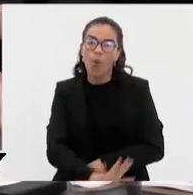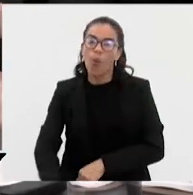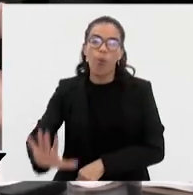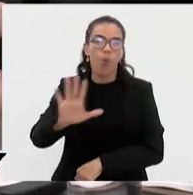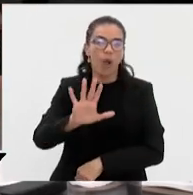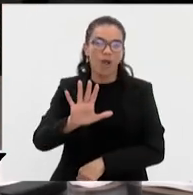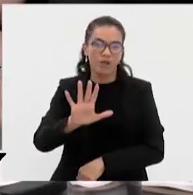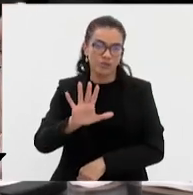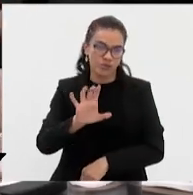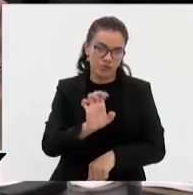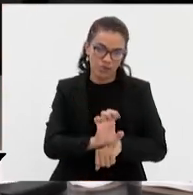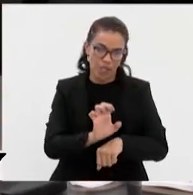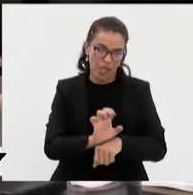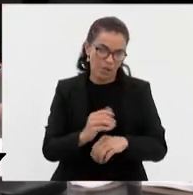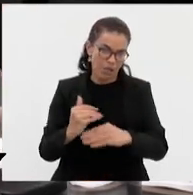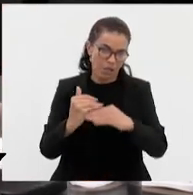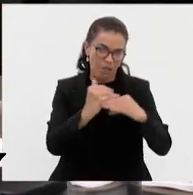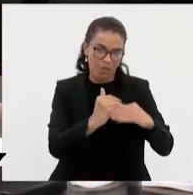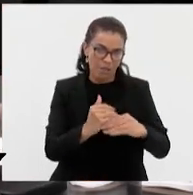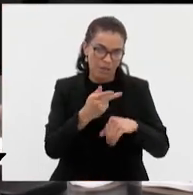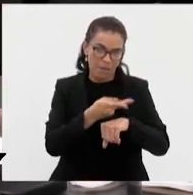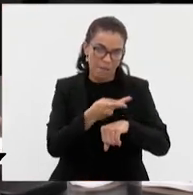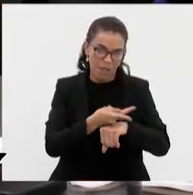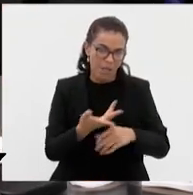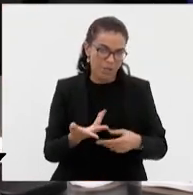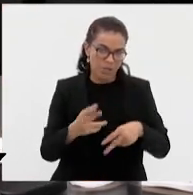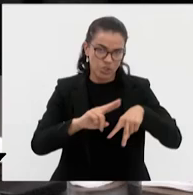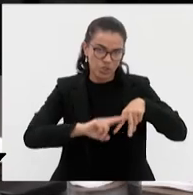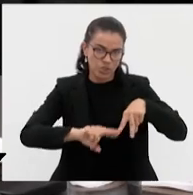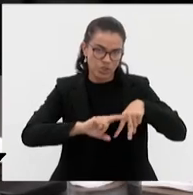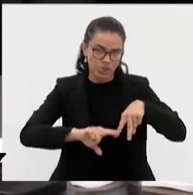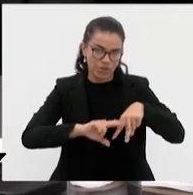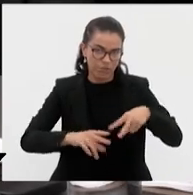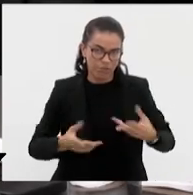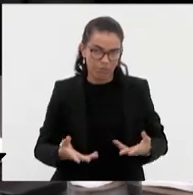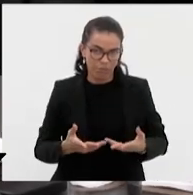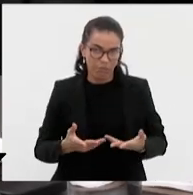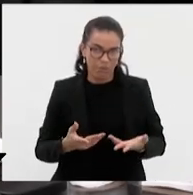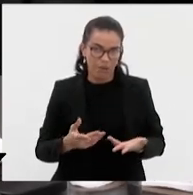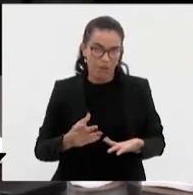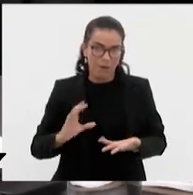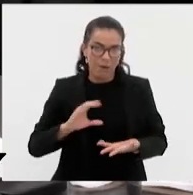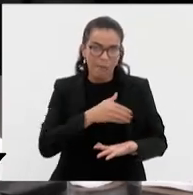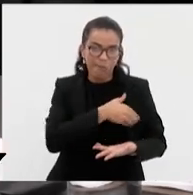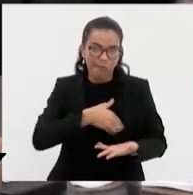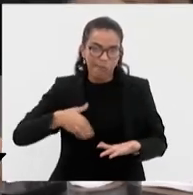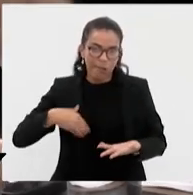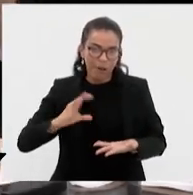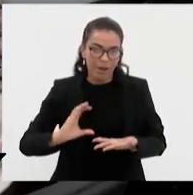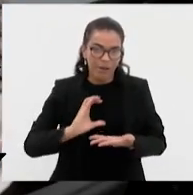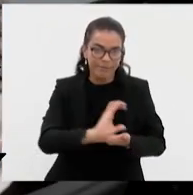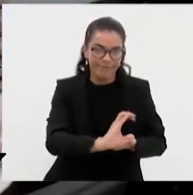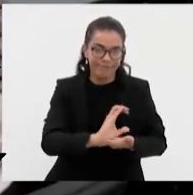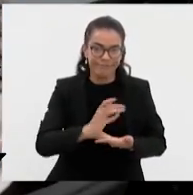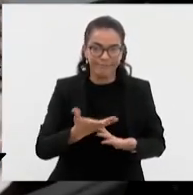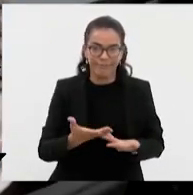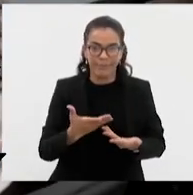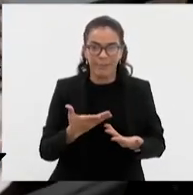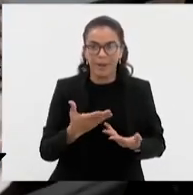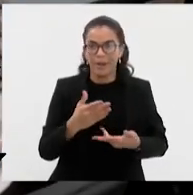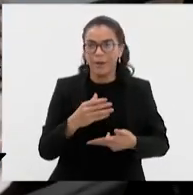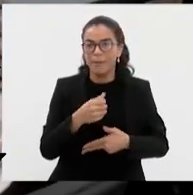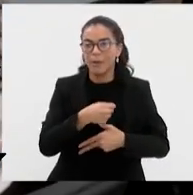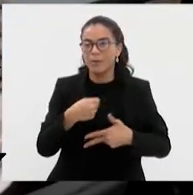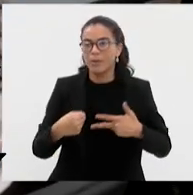estadual, tem a igualdade de premiação presidente. De gênero. Deputado foi patrocinado pelo poder público. Deputado Luiz Paulo. Eu queria me